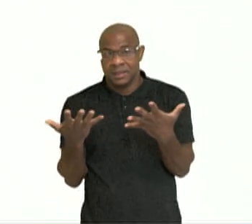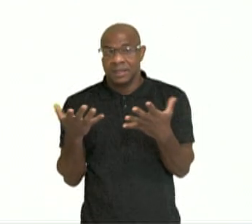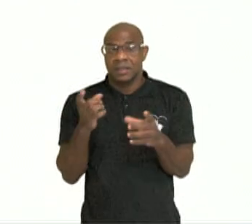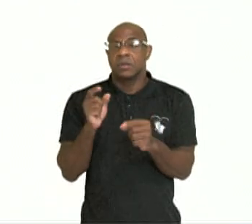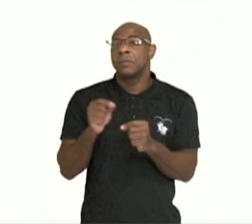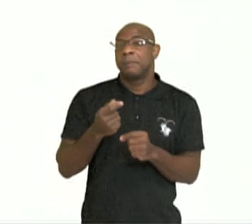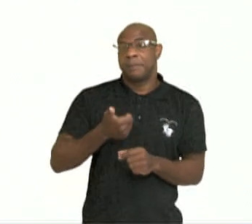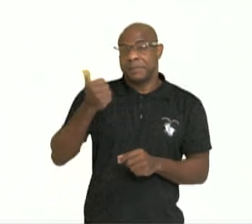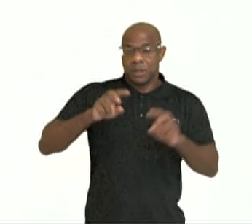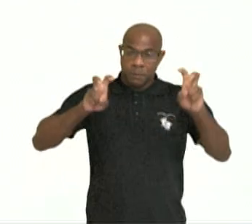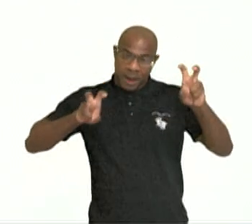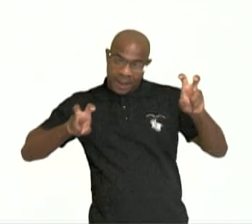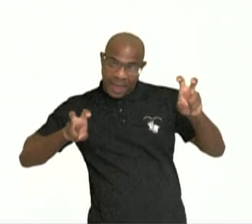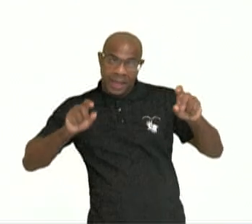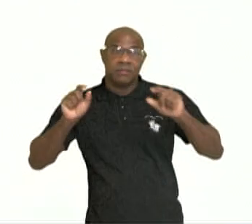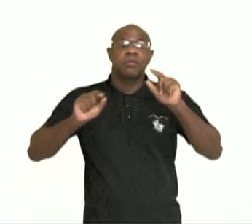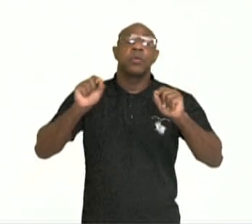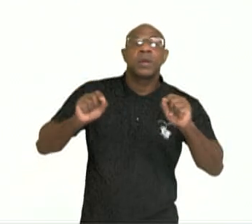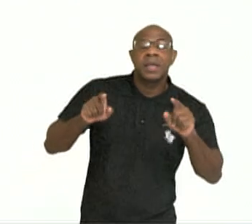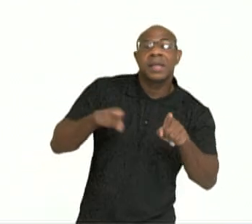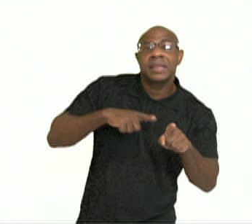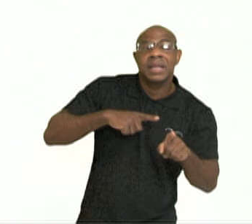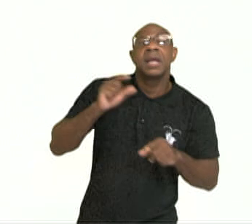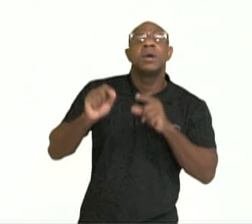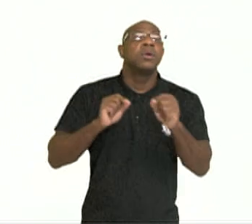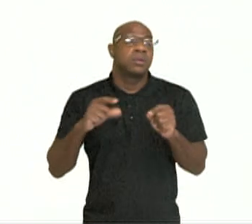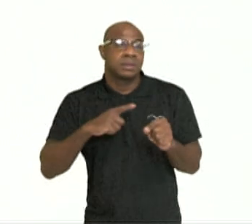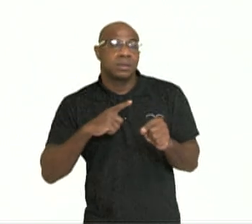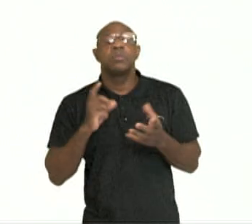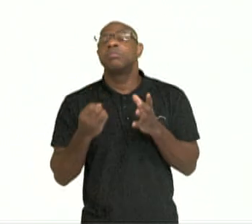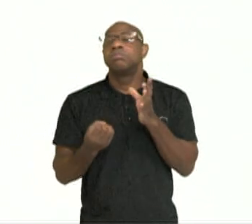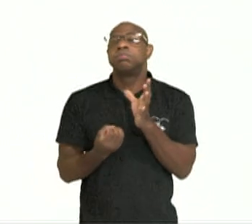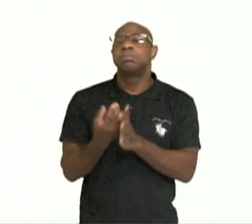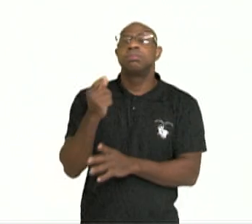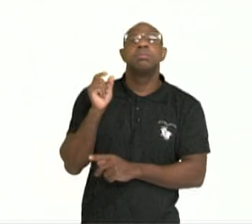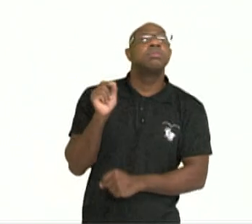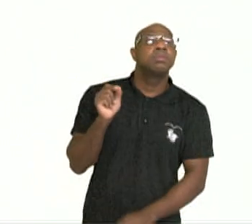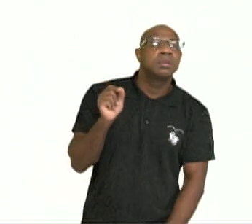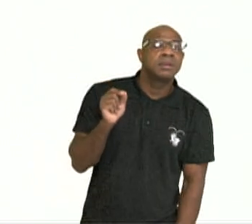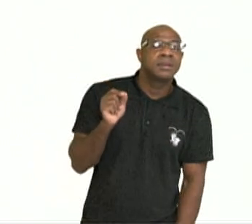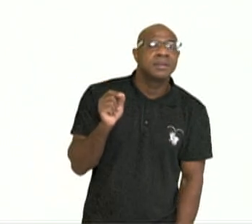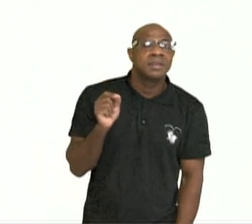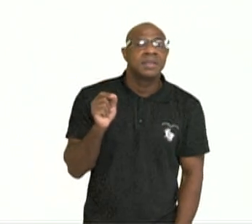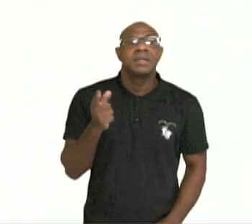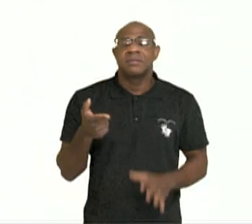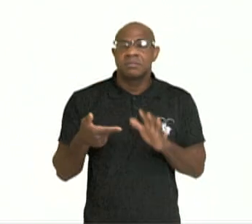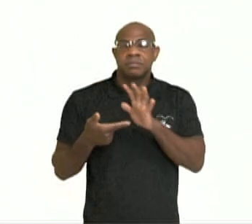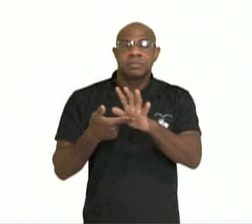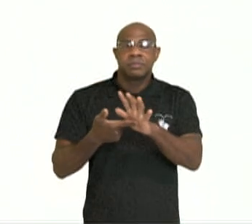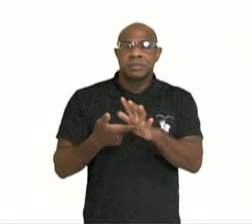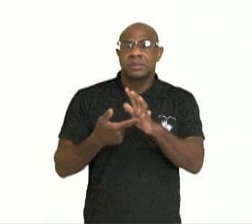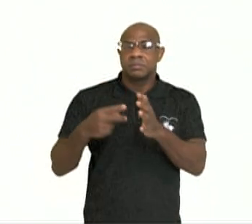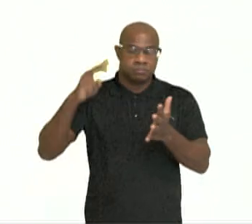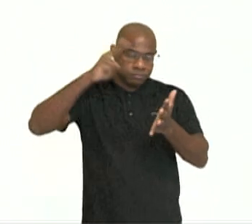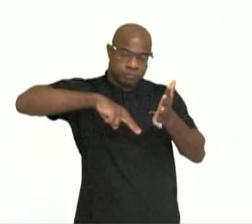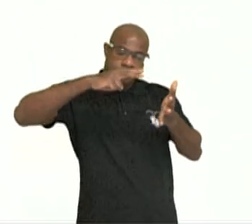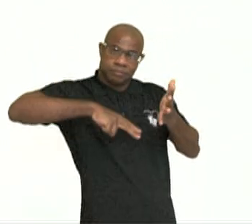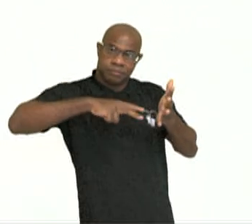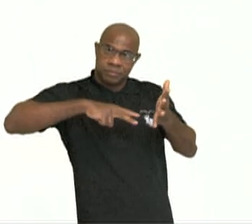geralmente no primeiro parágrafo e tem como uma das funções a de introduzir o leitor no